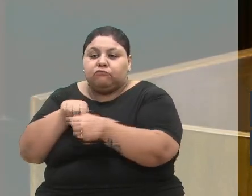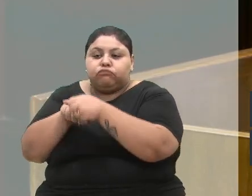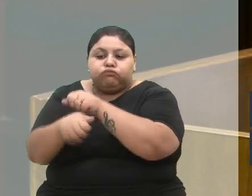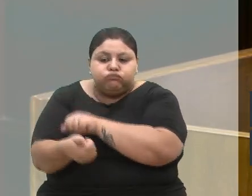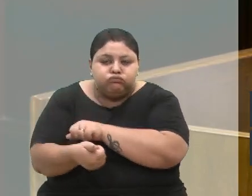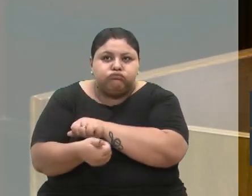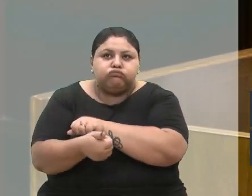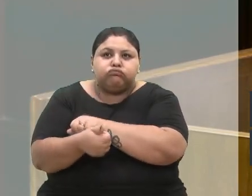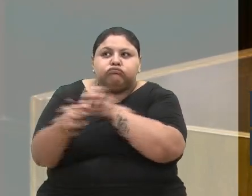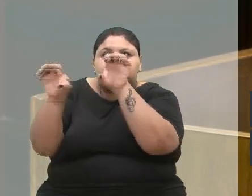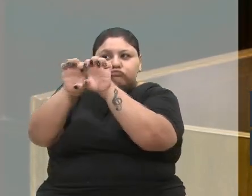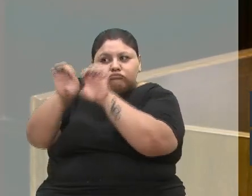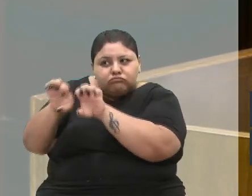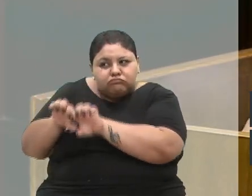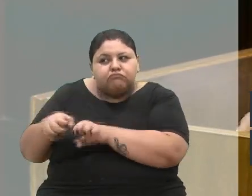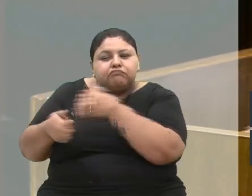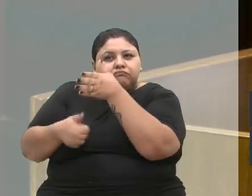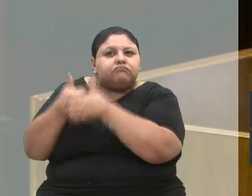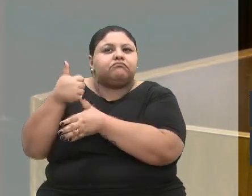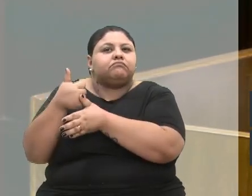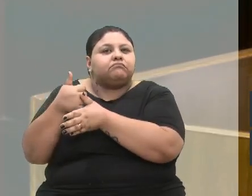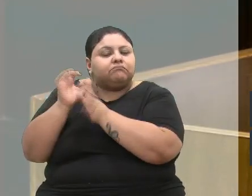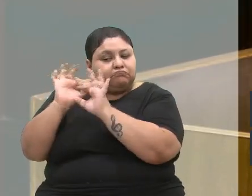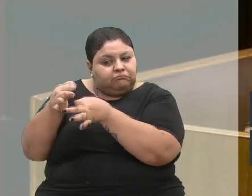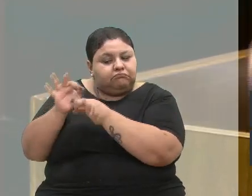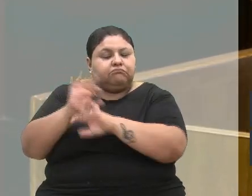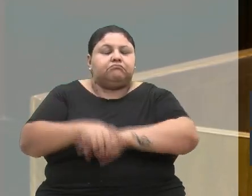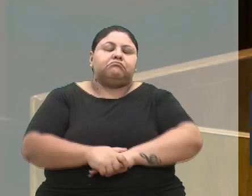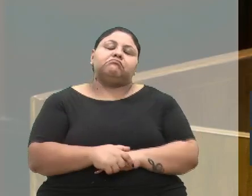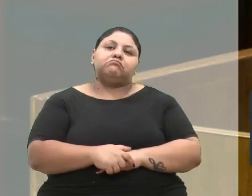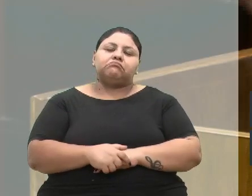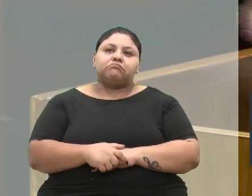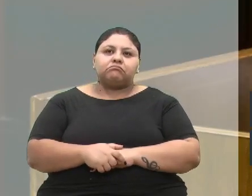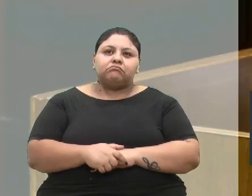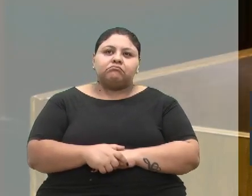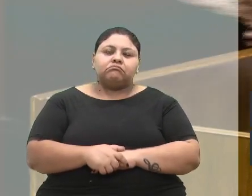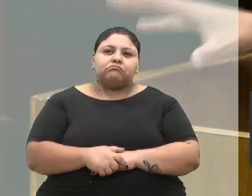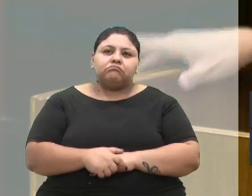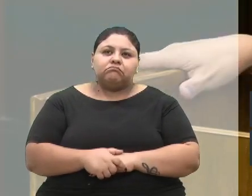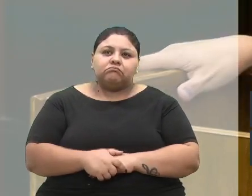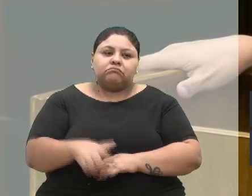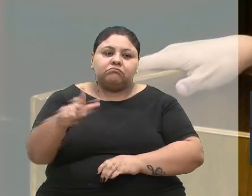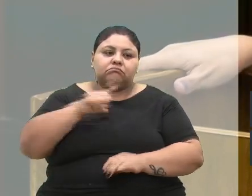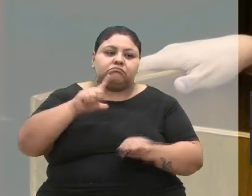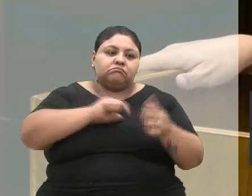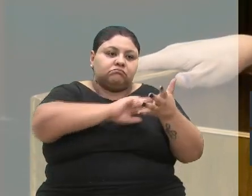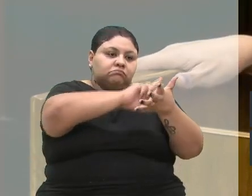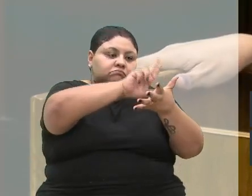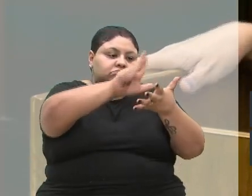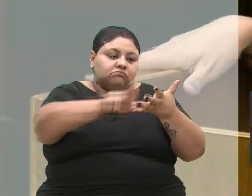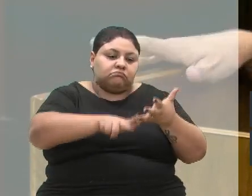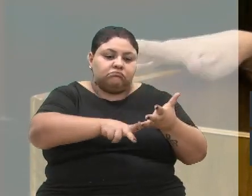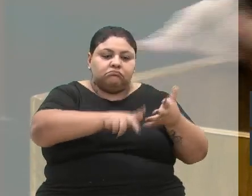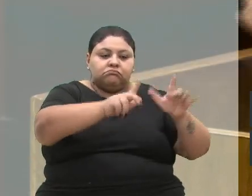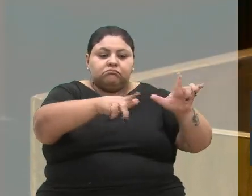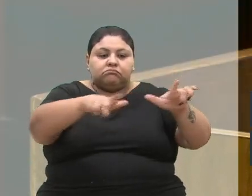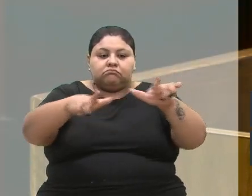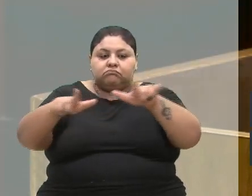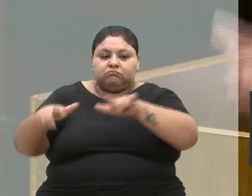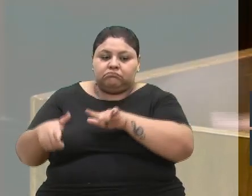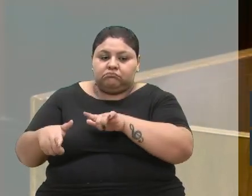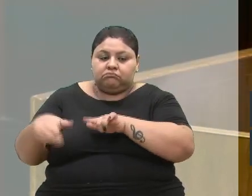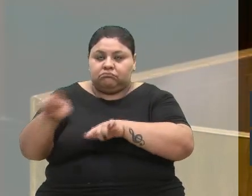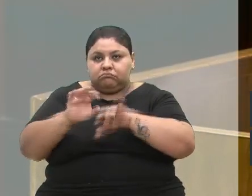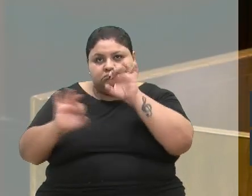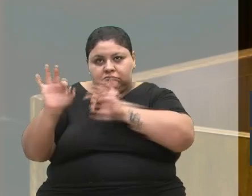uma infraestrutura mais adequada. Então, tem vários outros segmentos que a gente está colocando